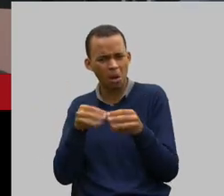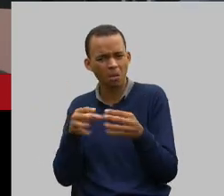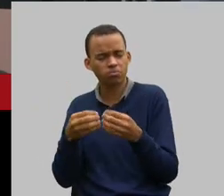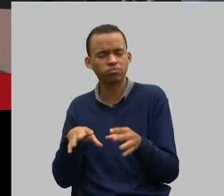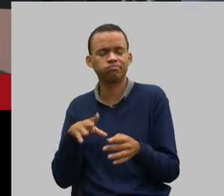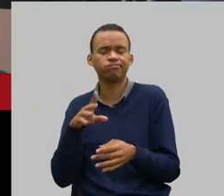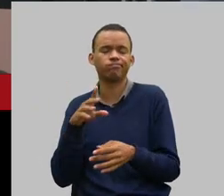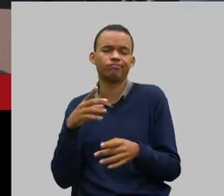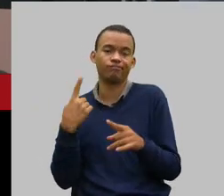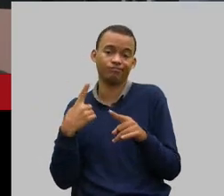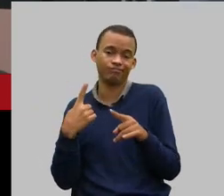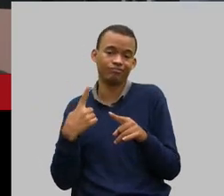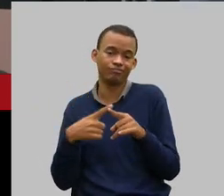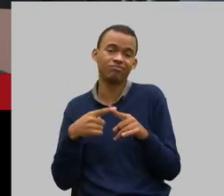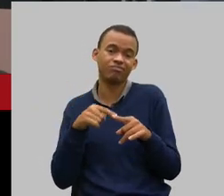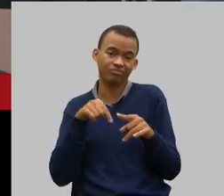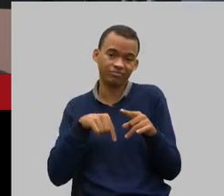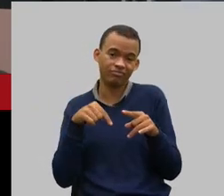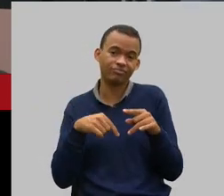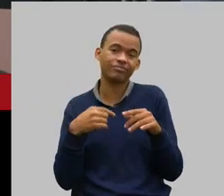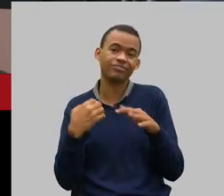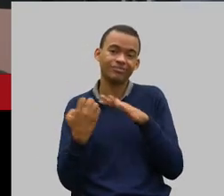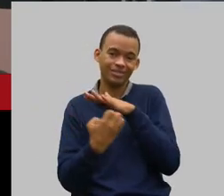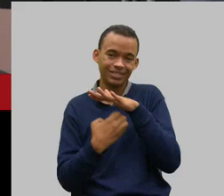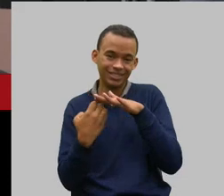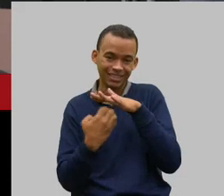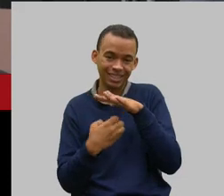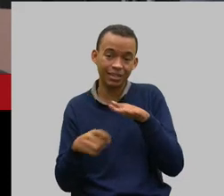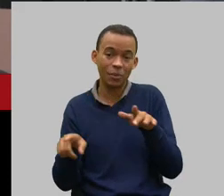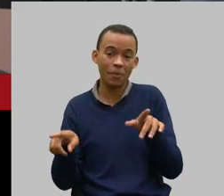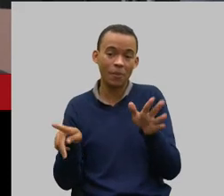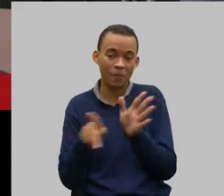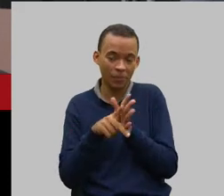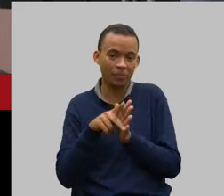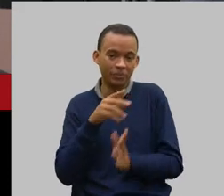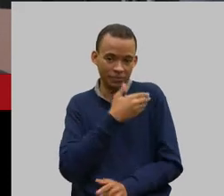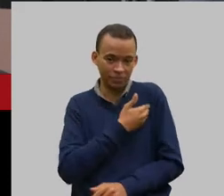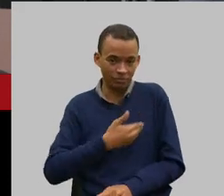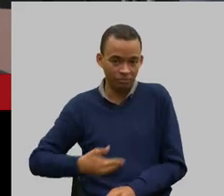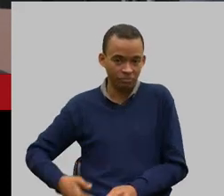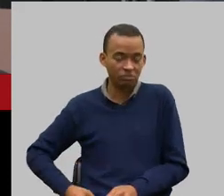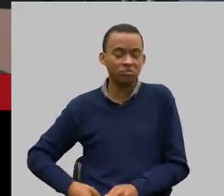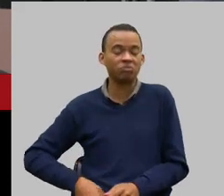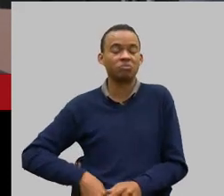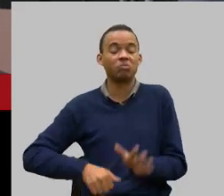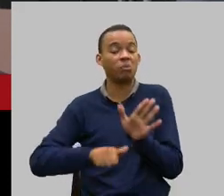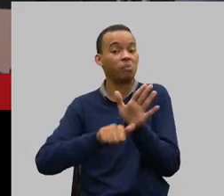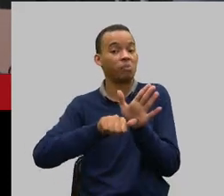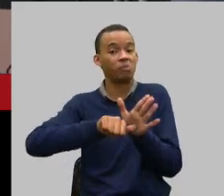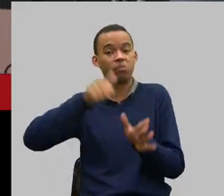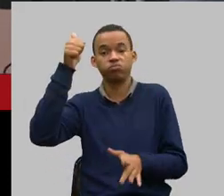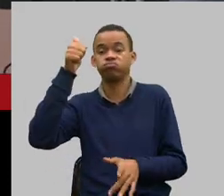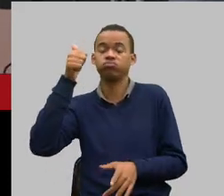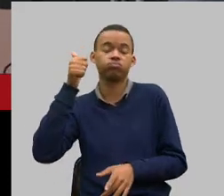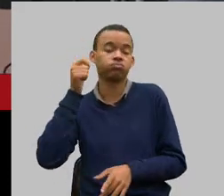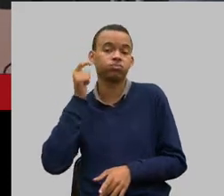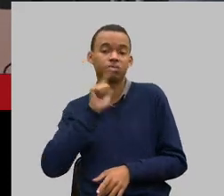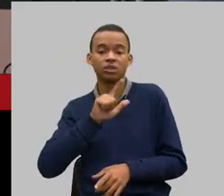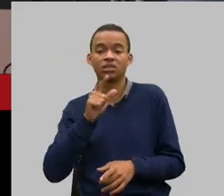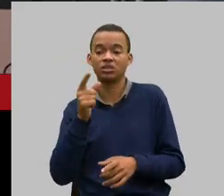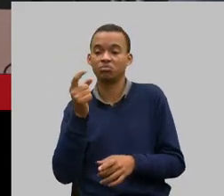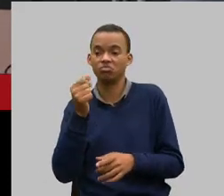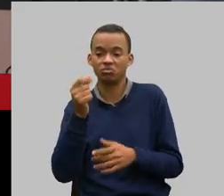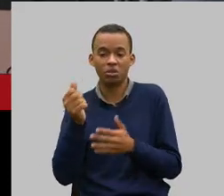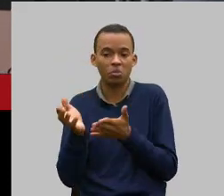resultado que estão tendo eh tanto em lucratividade em pagamento de dividendo que é